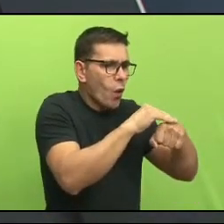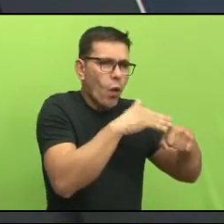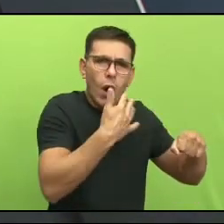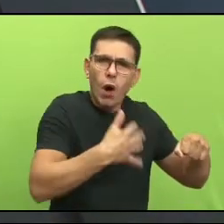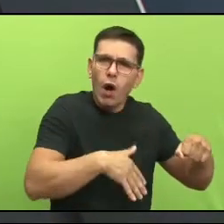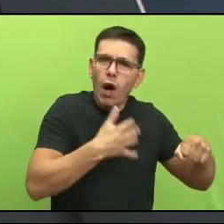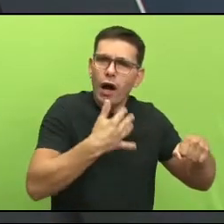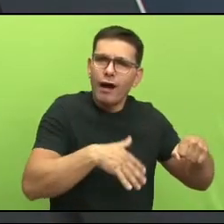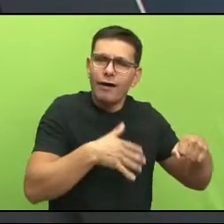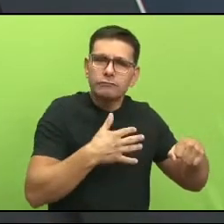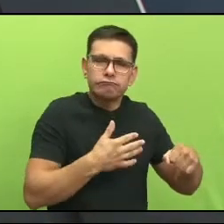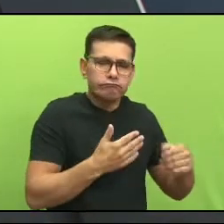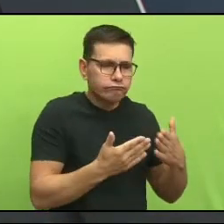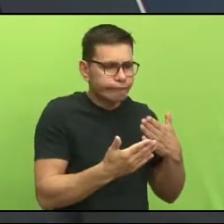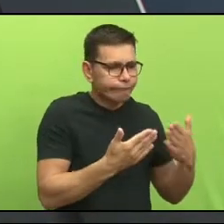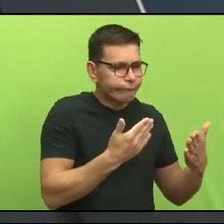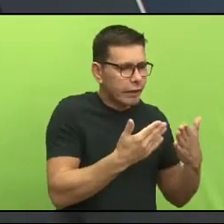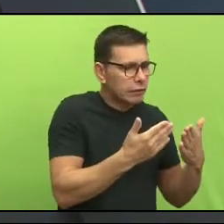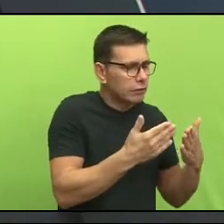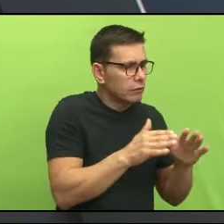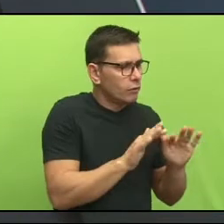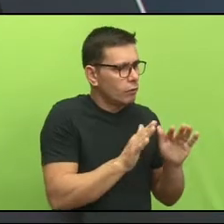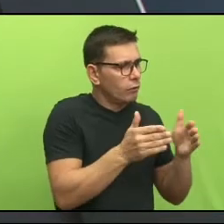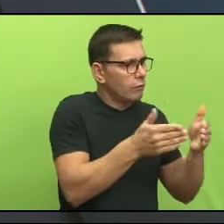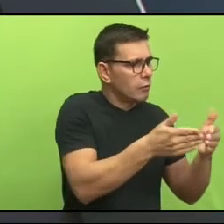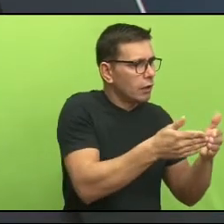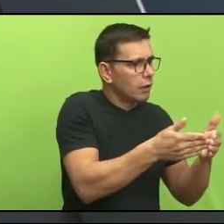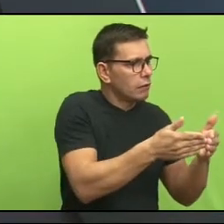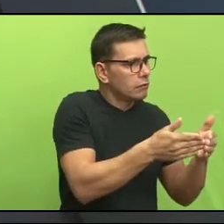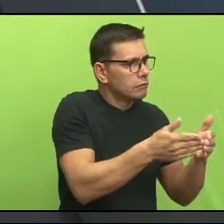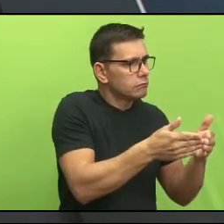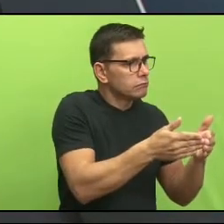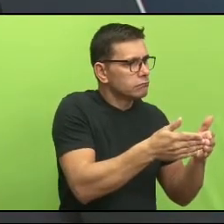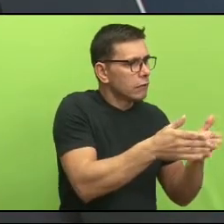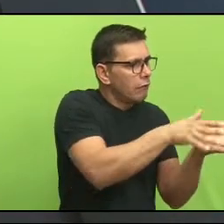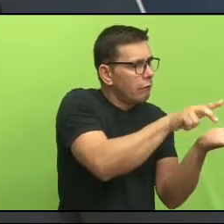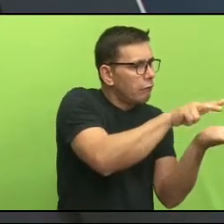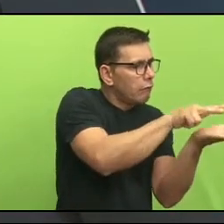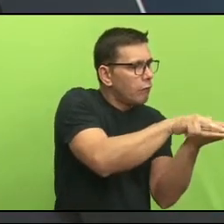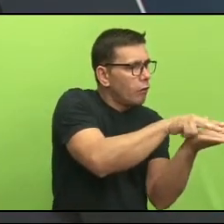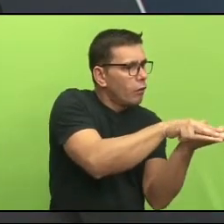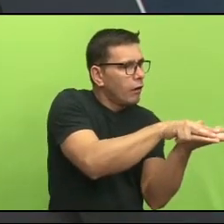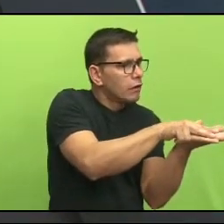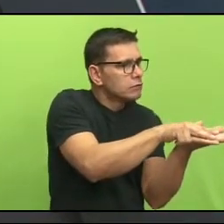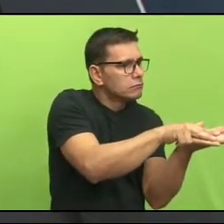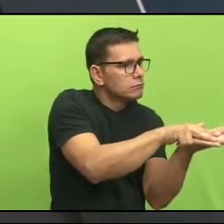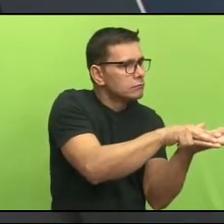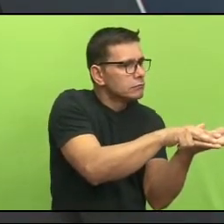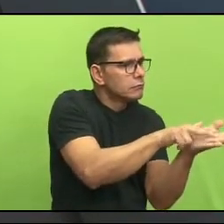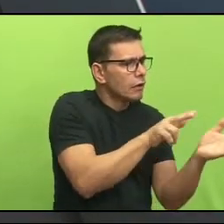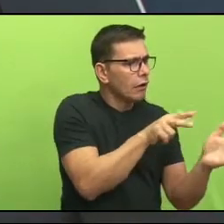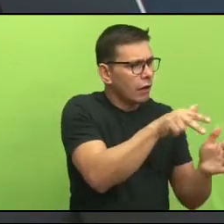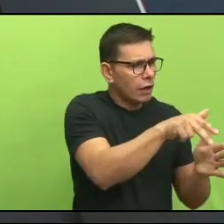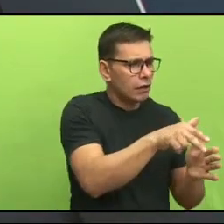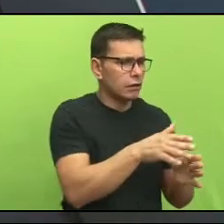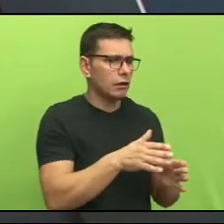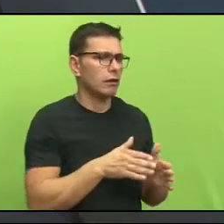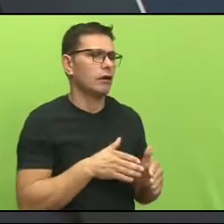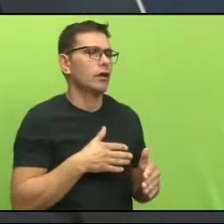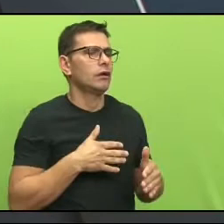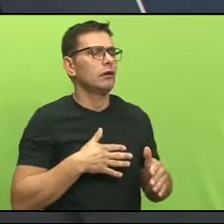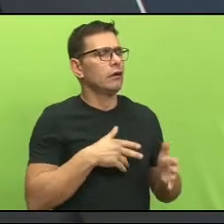campo, nós podemos entrar dentro do campo do outro. Então, ali a gente também trabalha